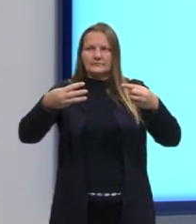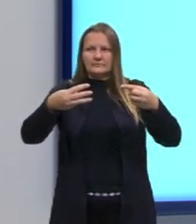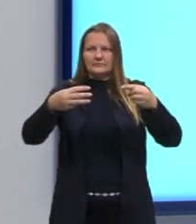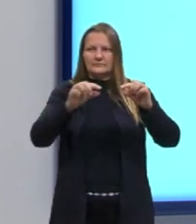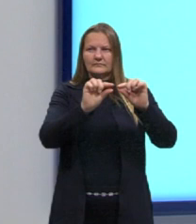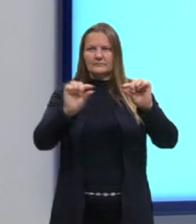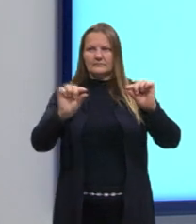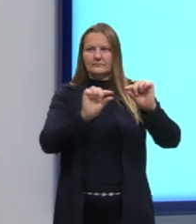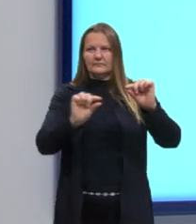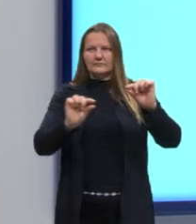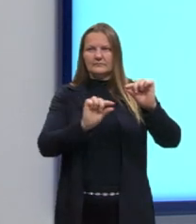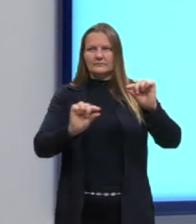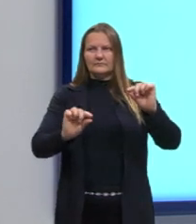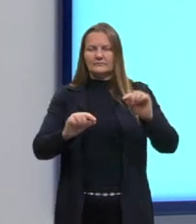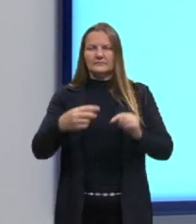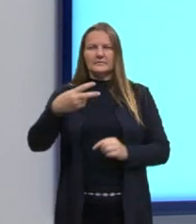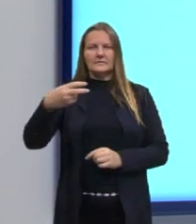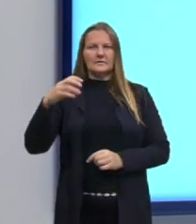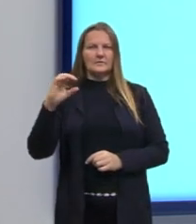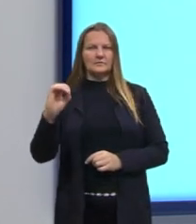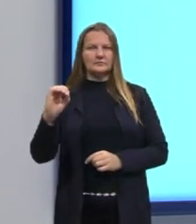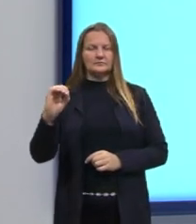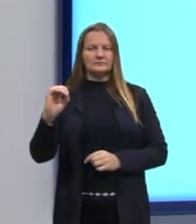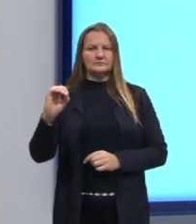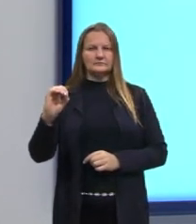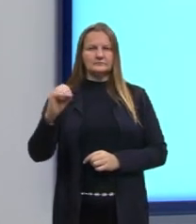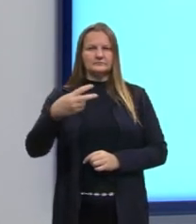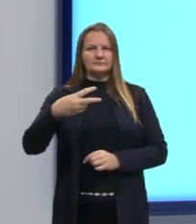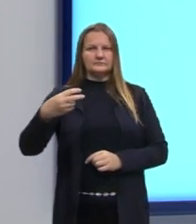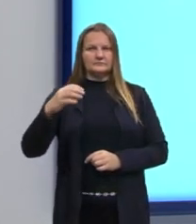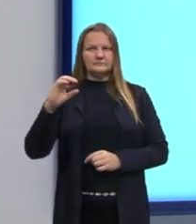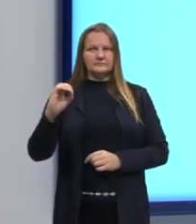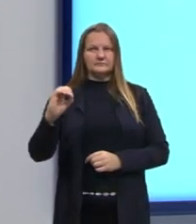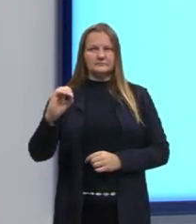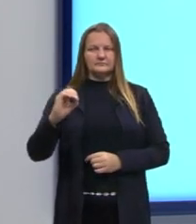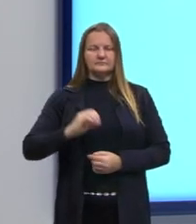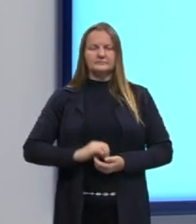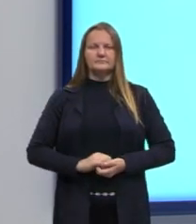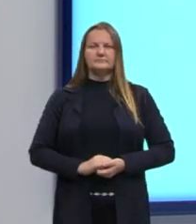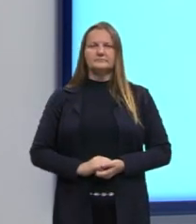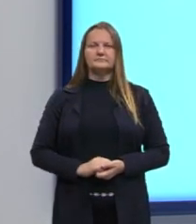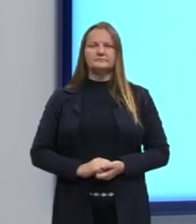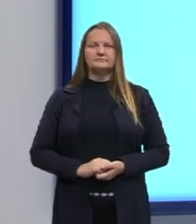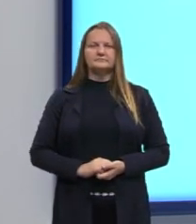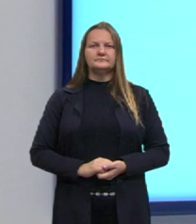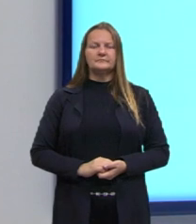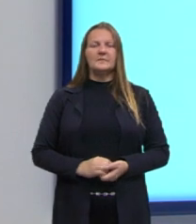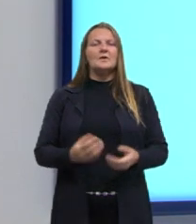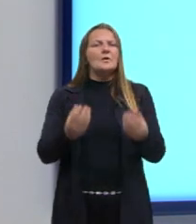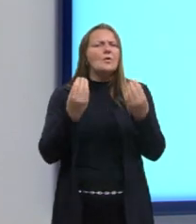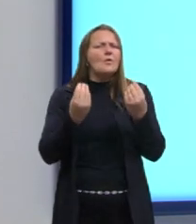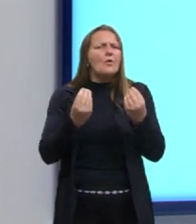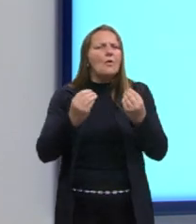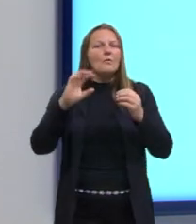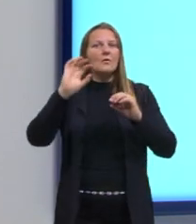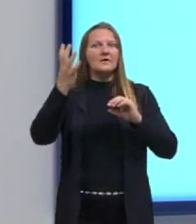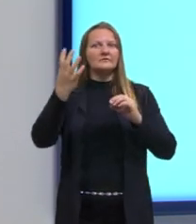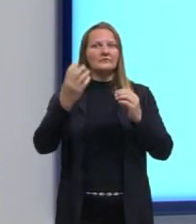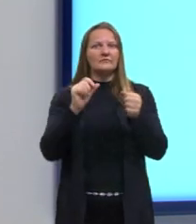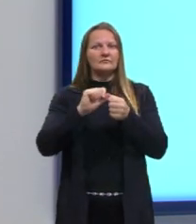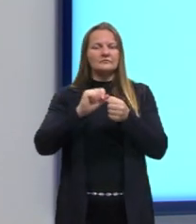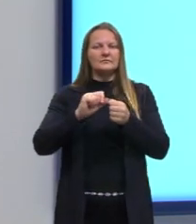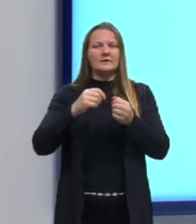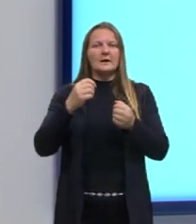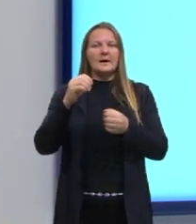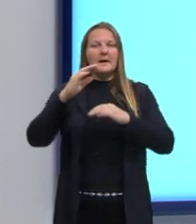esse determinante tem que chegar então né Igual a zero como que nós resolvemos nós